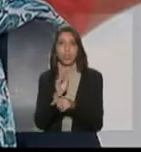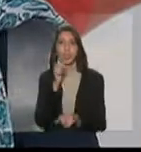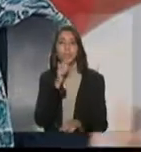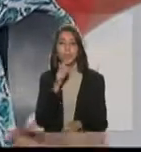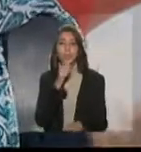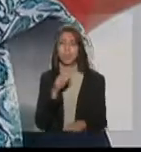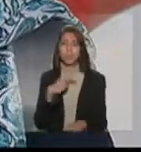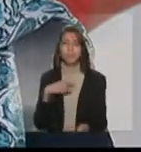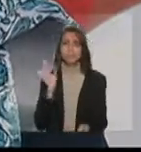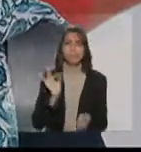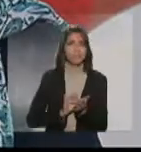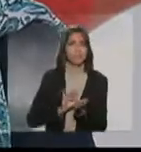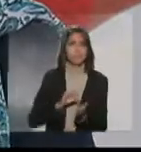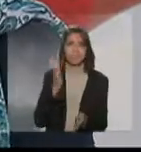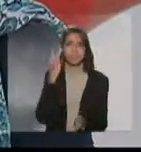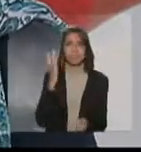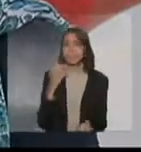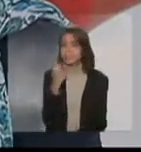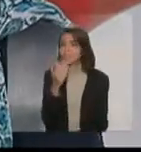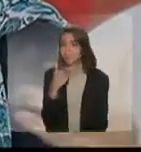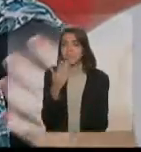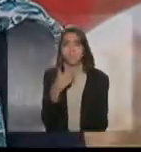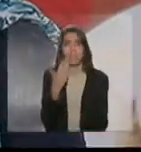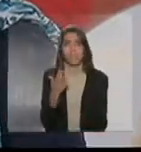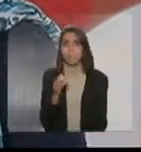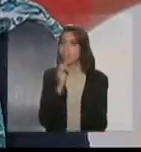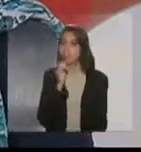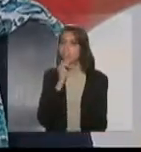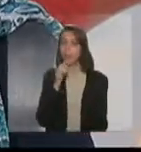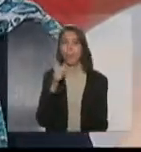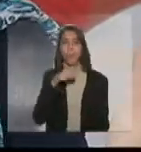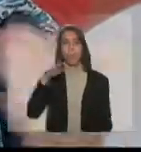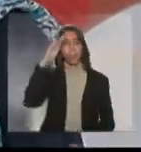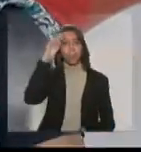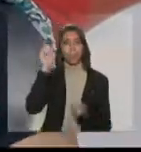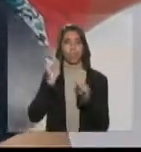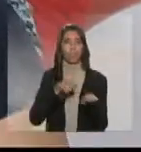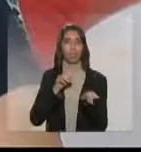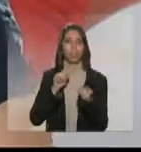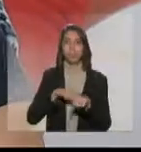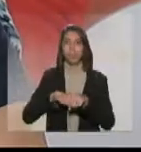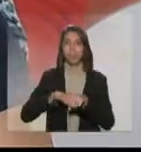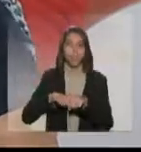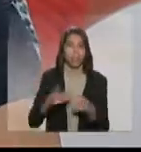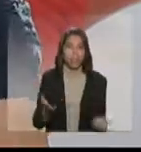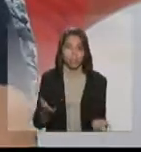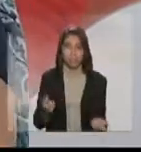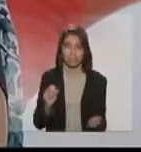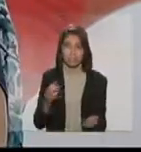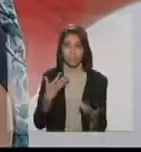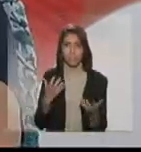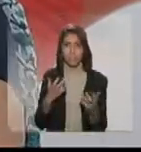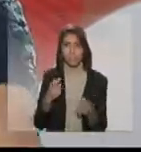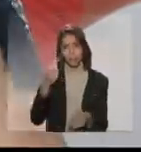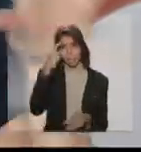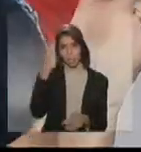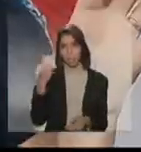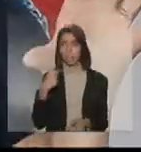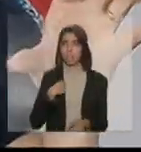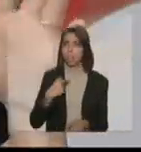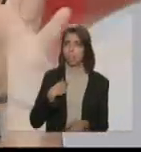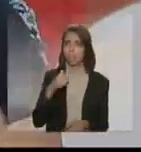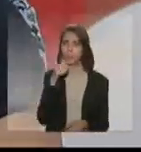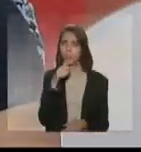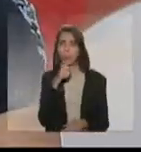coisas que sinceramente pra mim que vai adiantar uma mulher masha pelada eu juro eu sou totalmente contra si eu quero me desvincular dessa